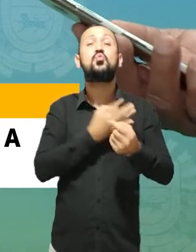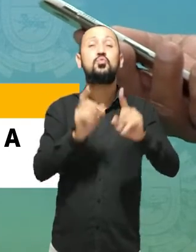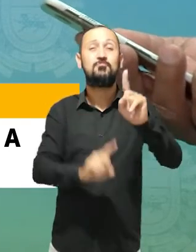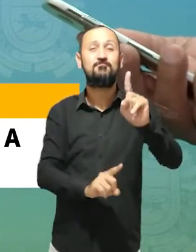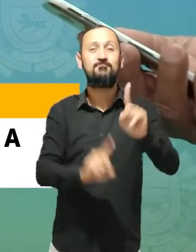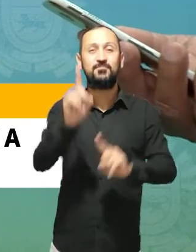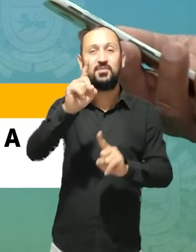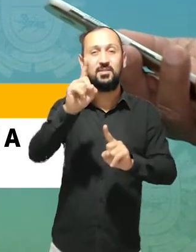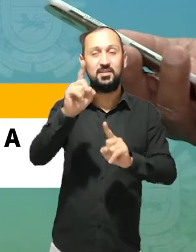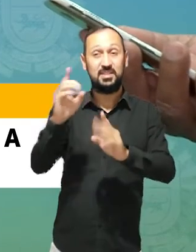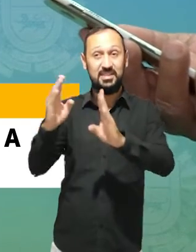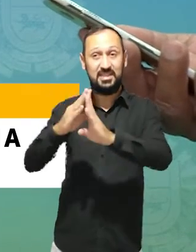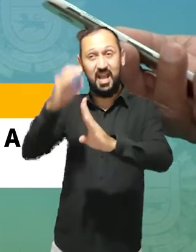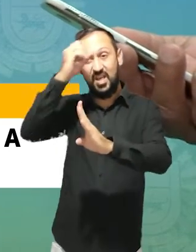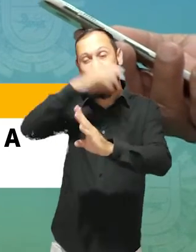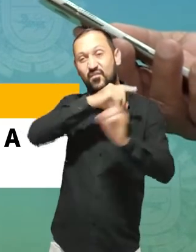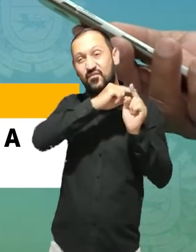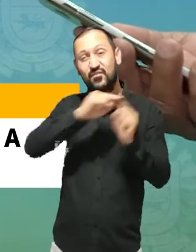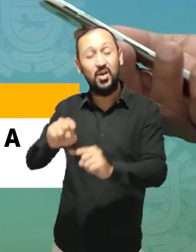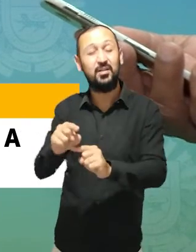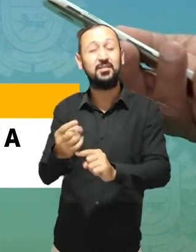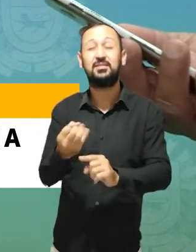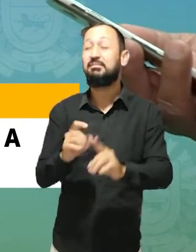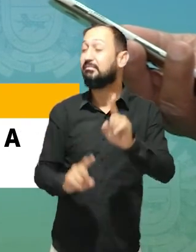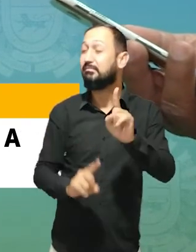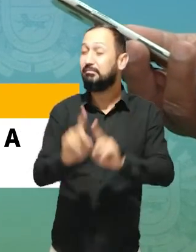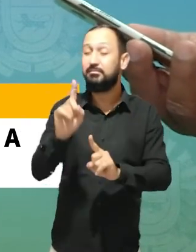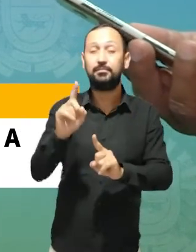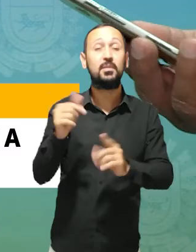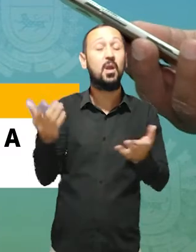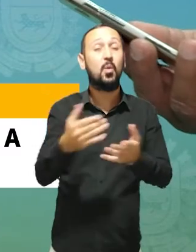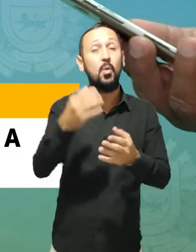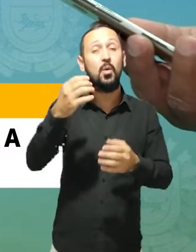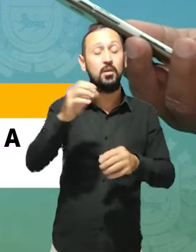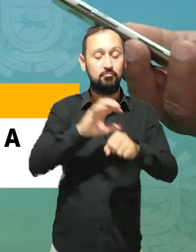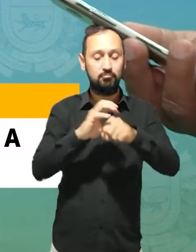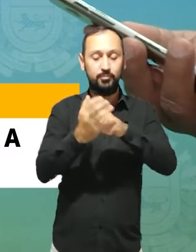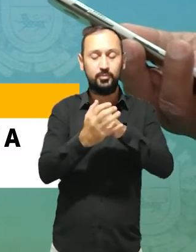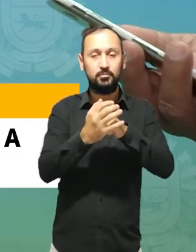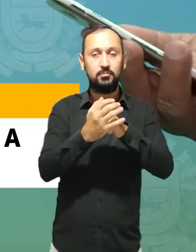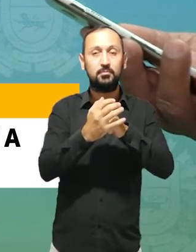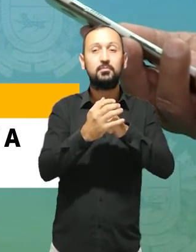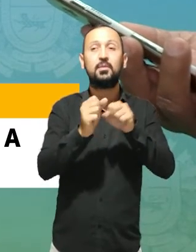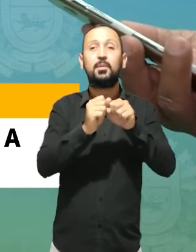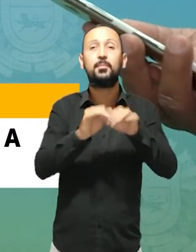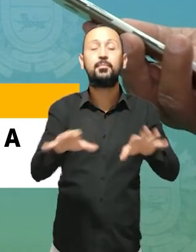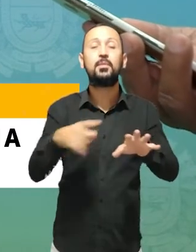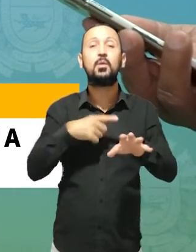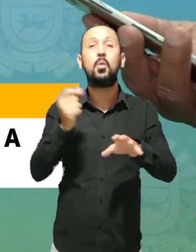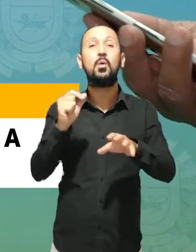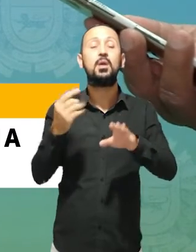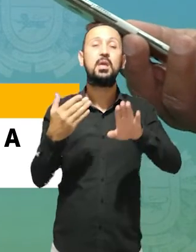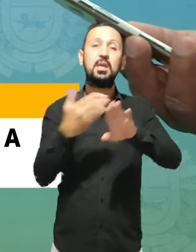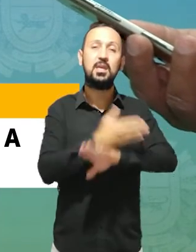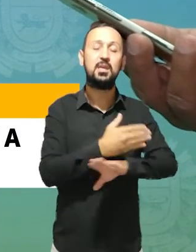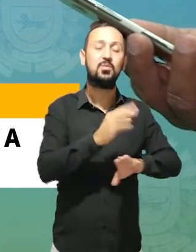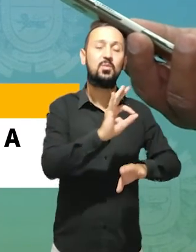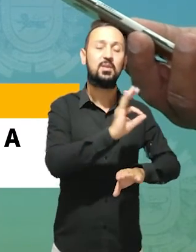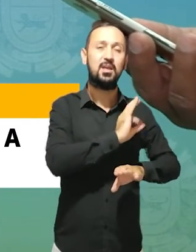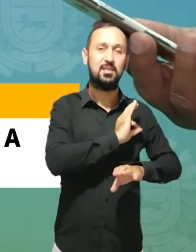outros que concentram altos índices de violência doméstica em tempos de pandemia nós podemos constatar uma redução